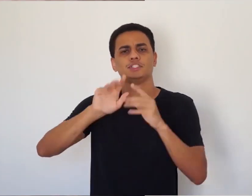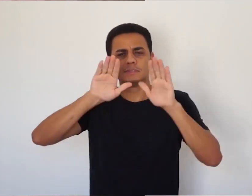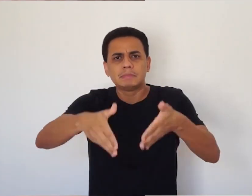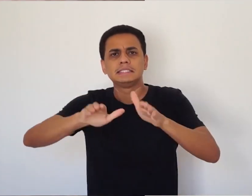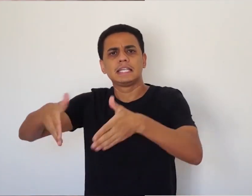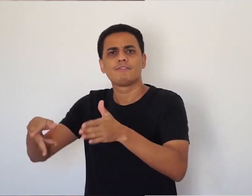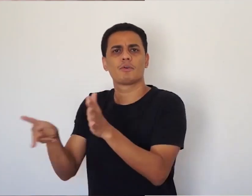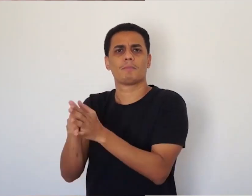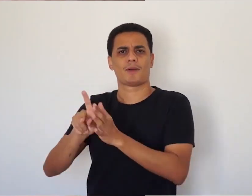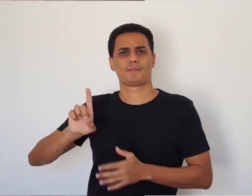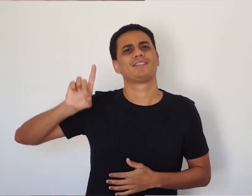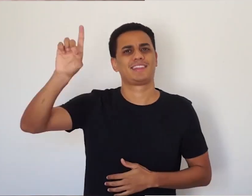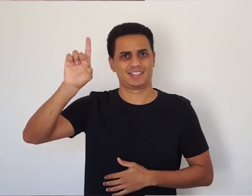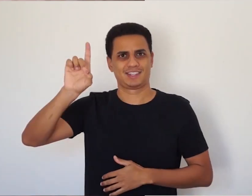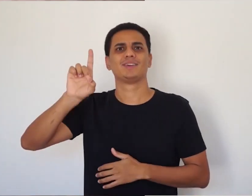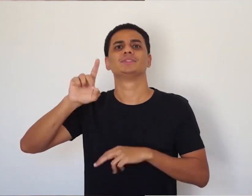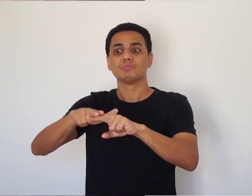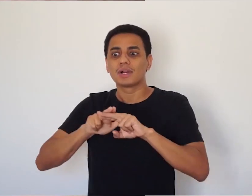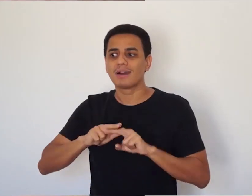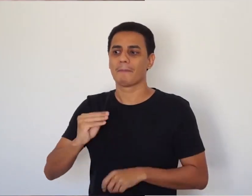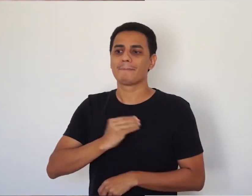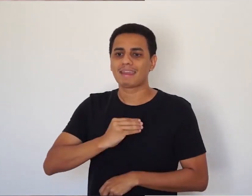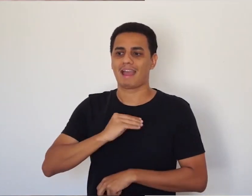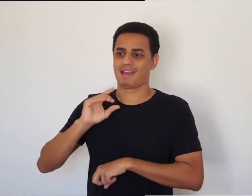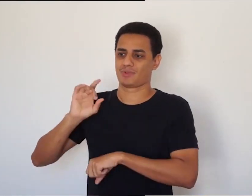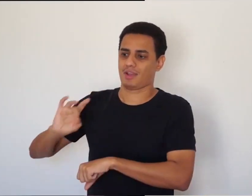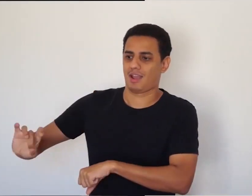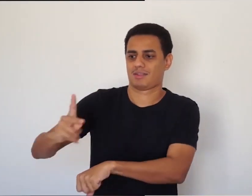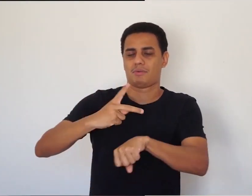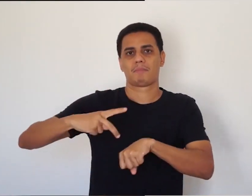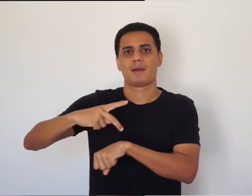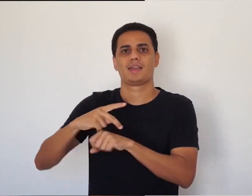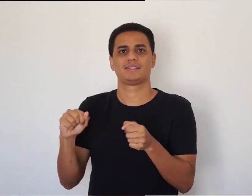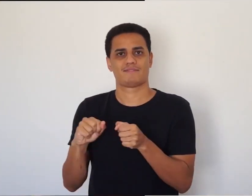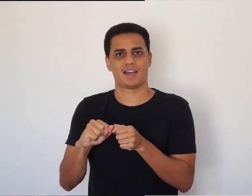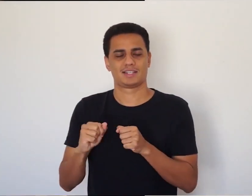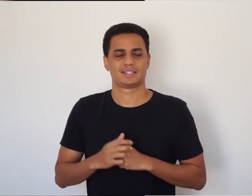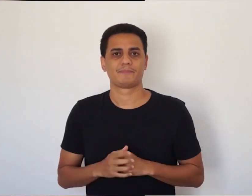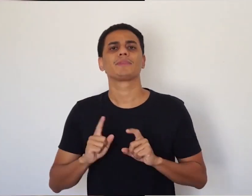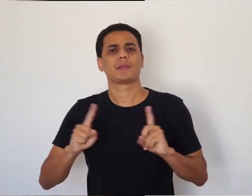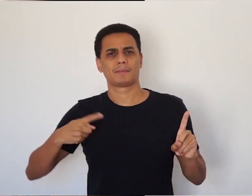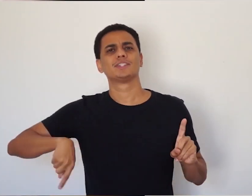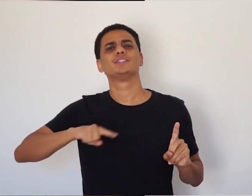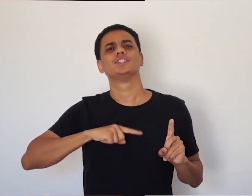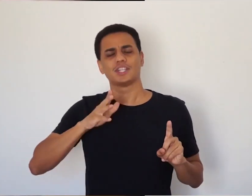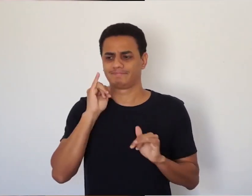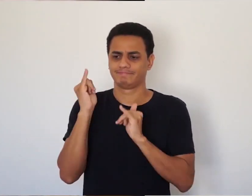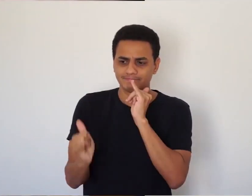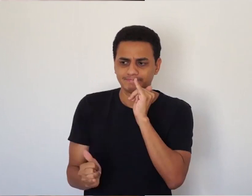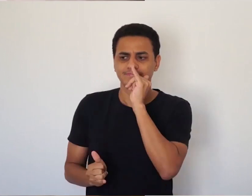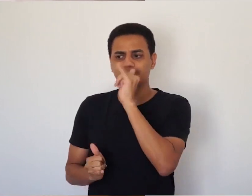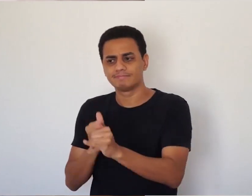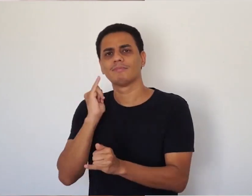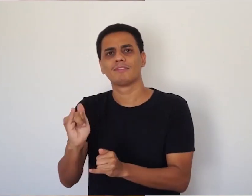voz e um propósito específico de Deus diante da situação e dos pecados que cada nação tem cometido, mas nós